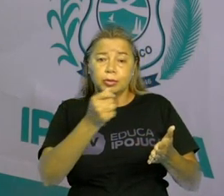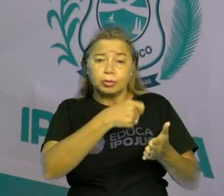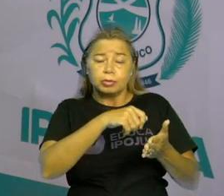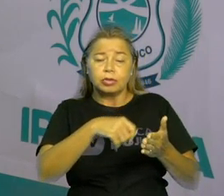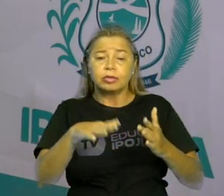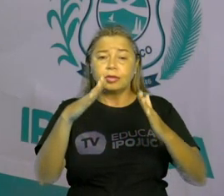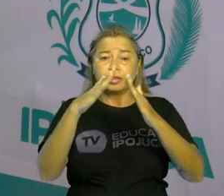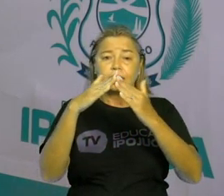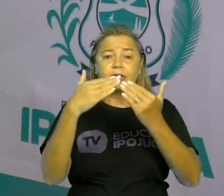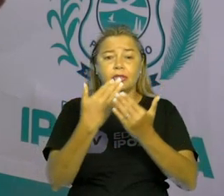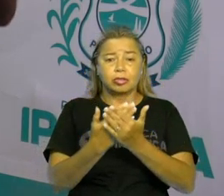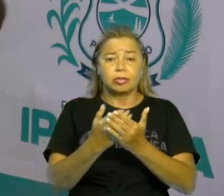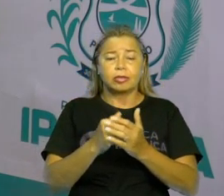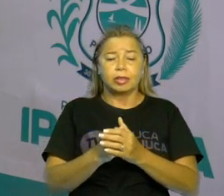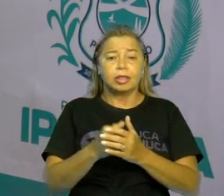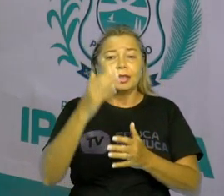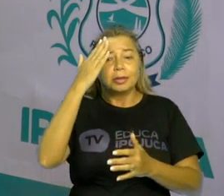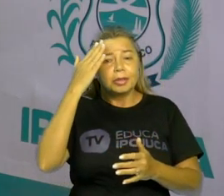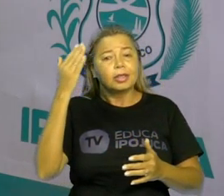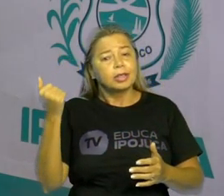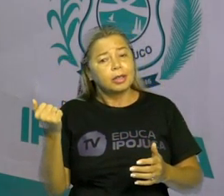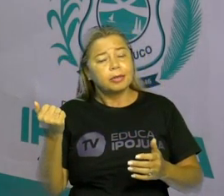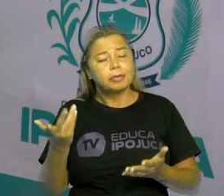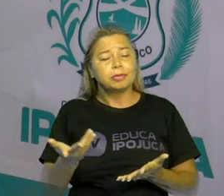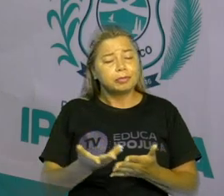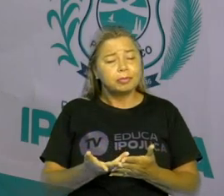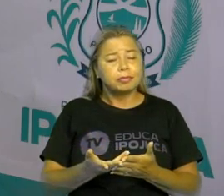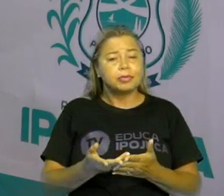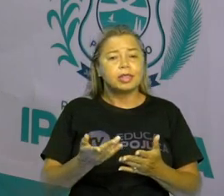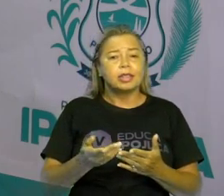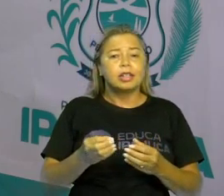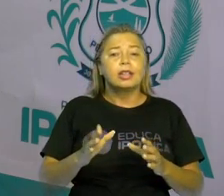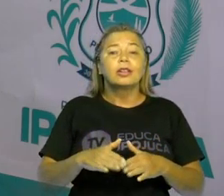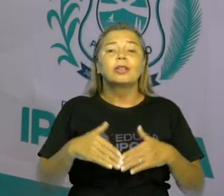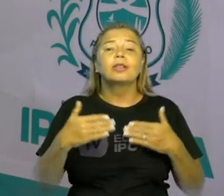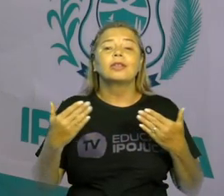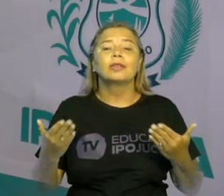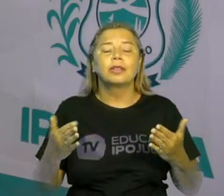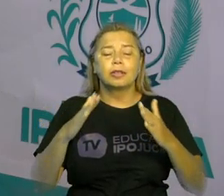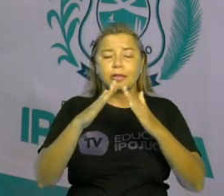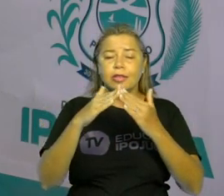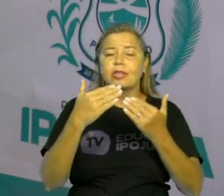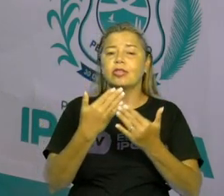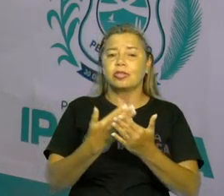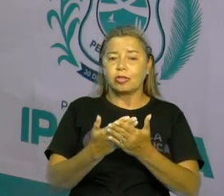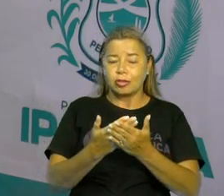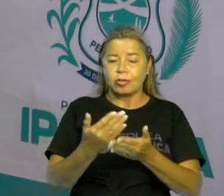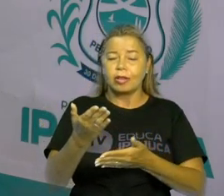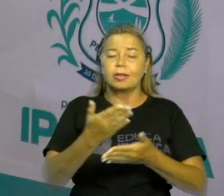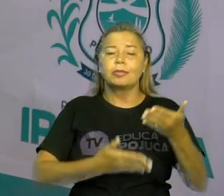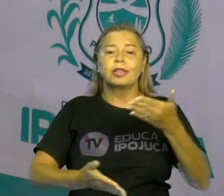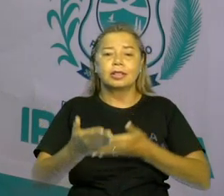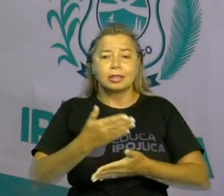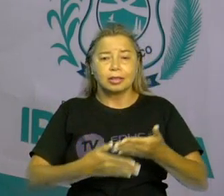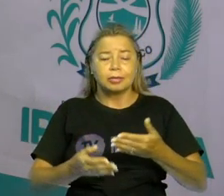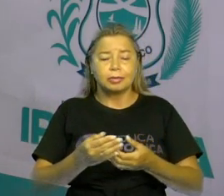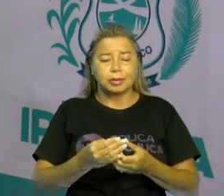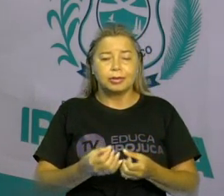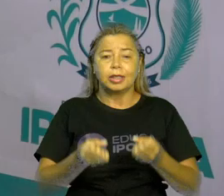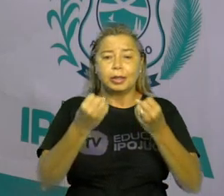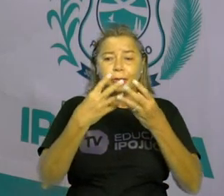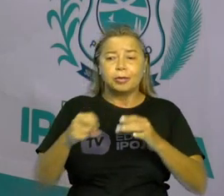são as escolas que estão assistindo mais aula que estão mais é participando e etc desejo um excelente semana